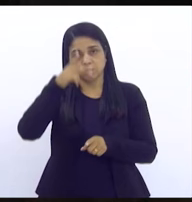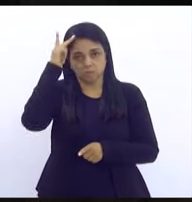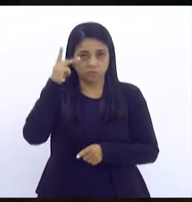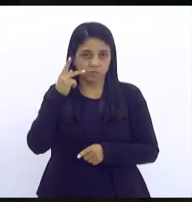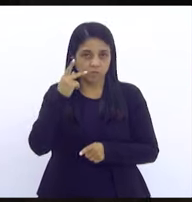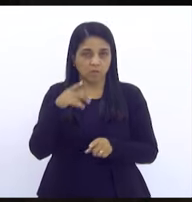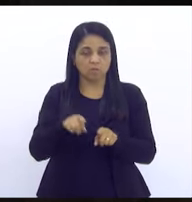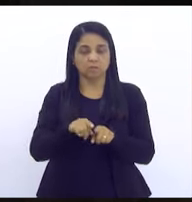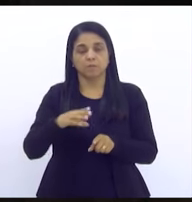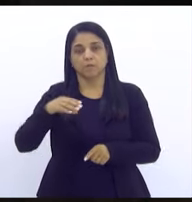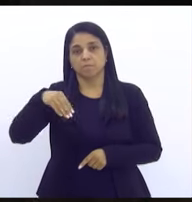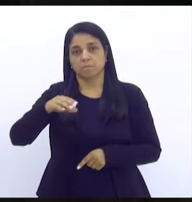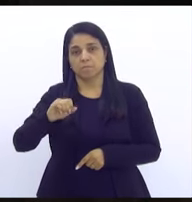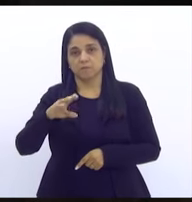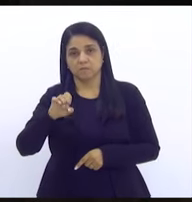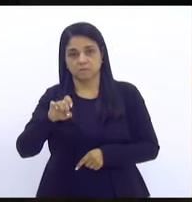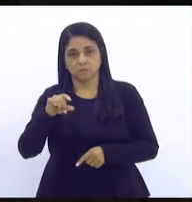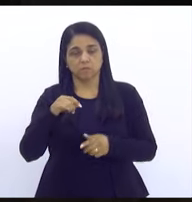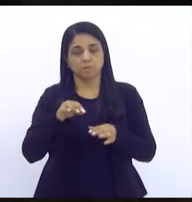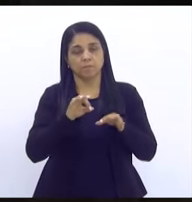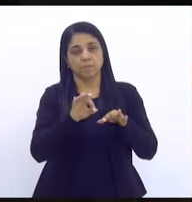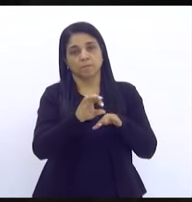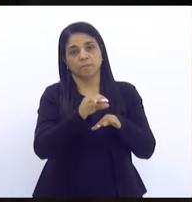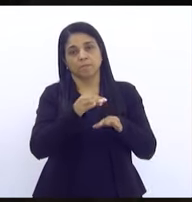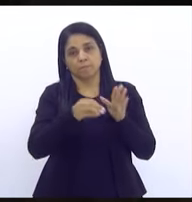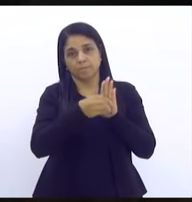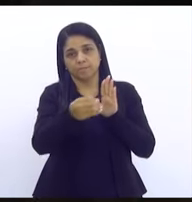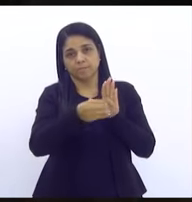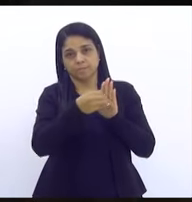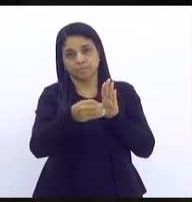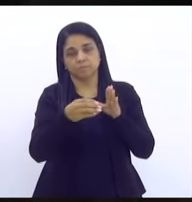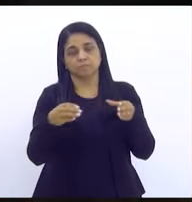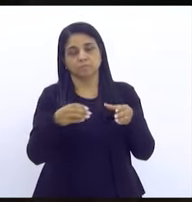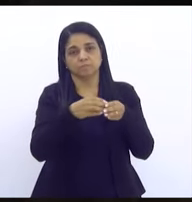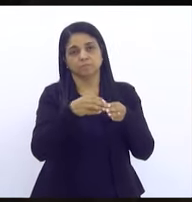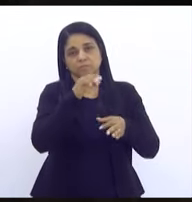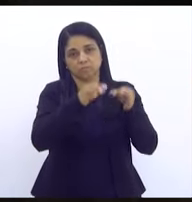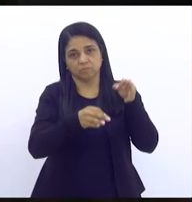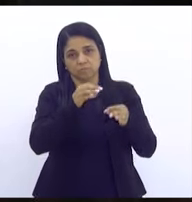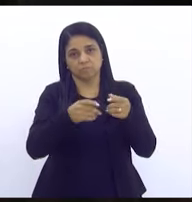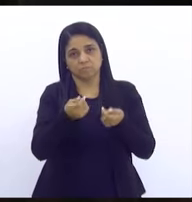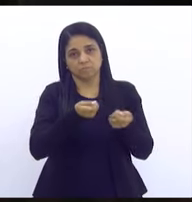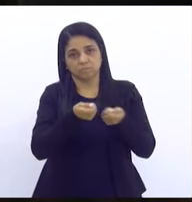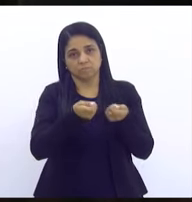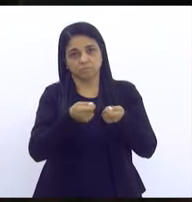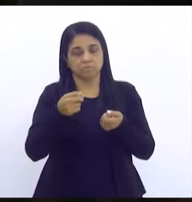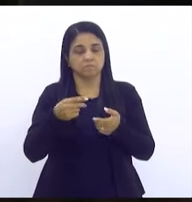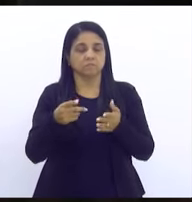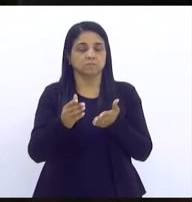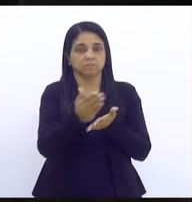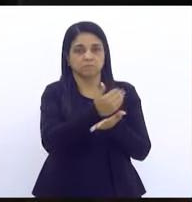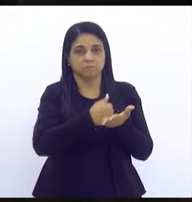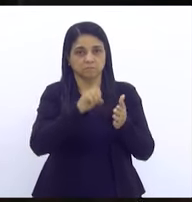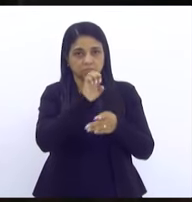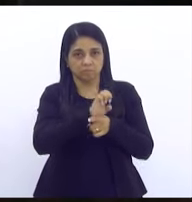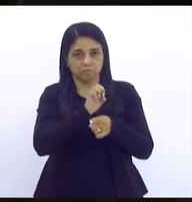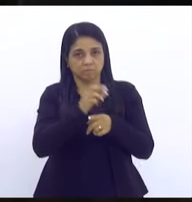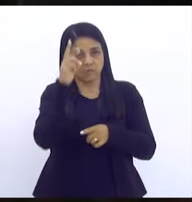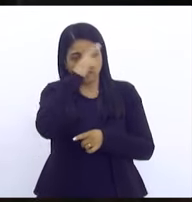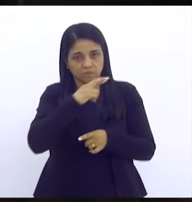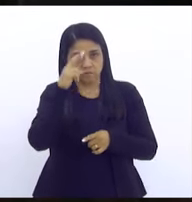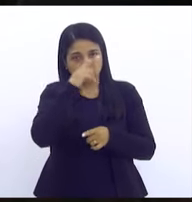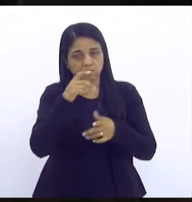Pendente de parecer das comissões de Constituição e Justiça, Economia, Indústria e Comércio, Tributação, Controle da Arrecadação Estadual, Fiscalização dos